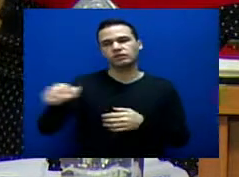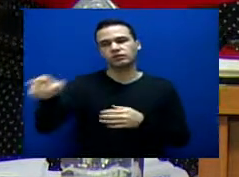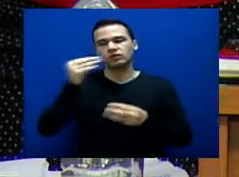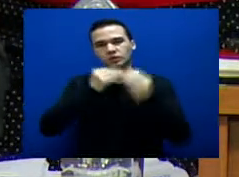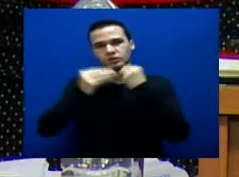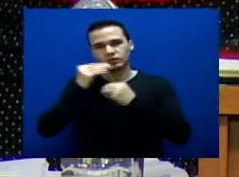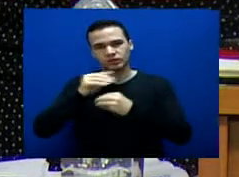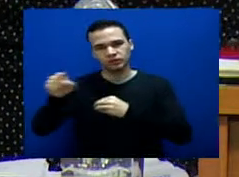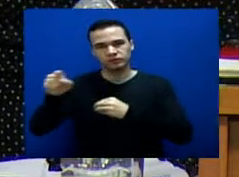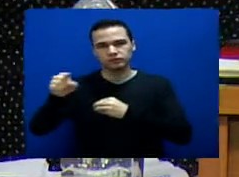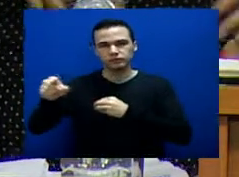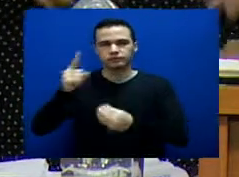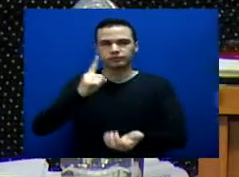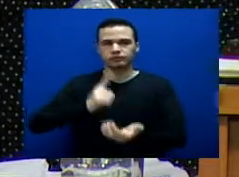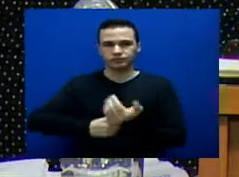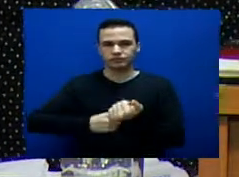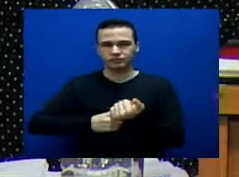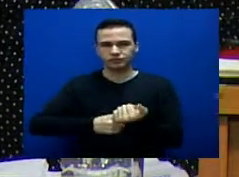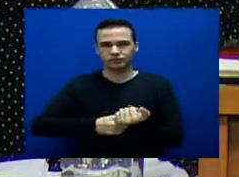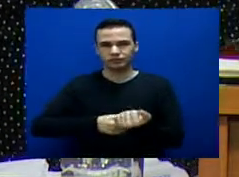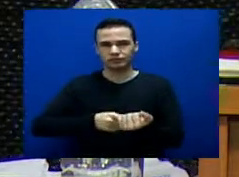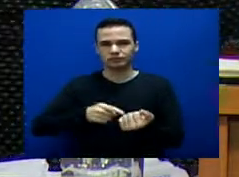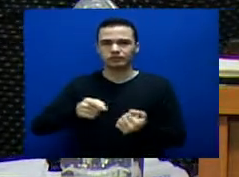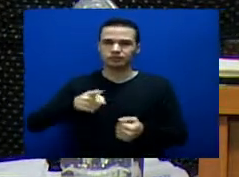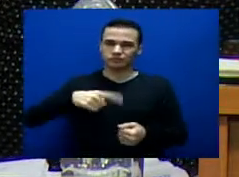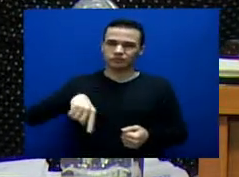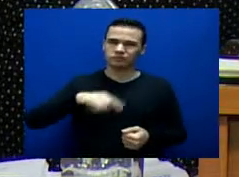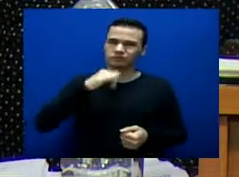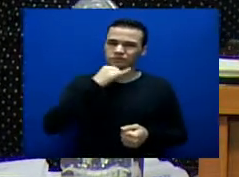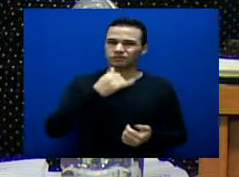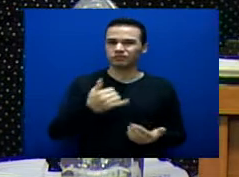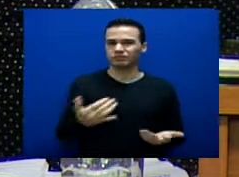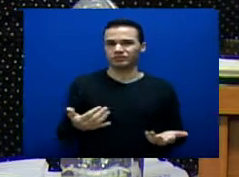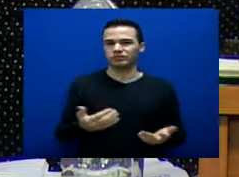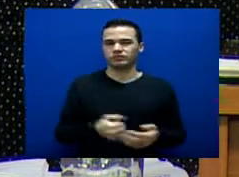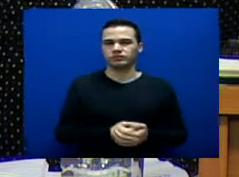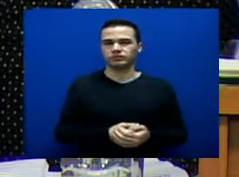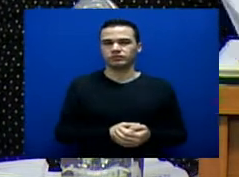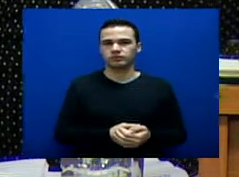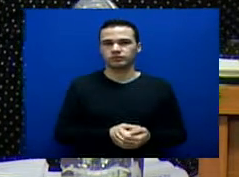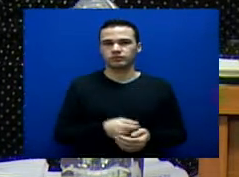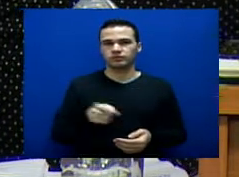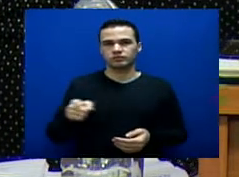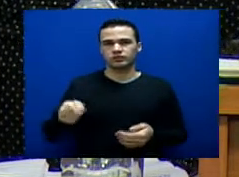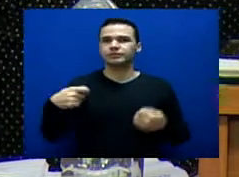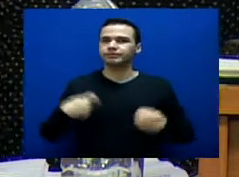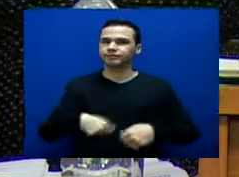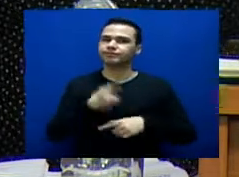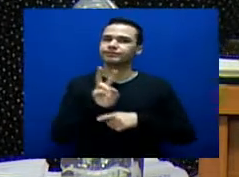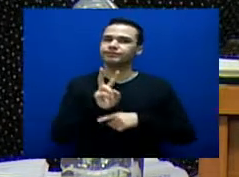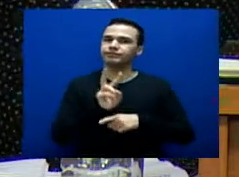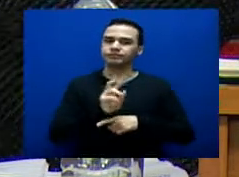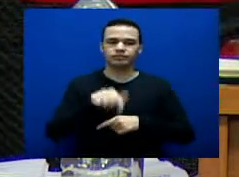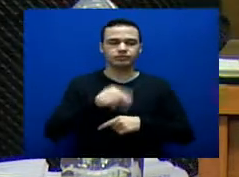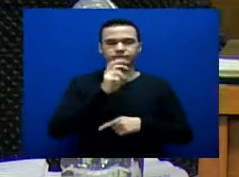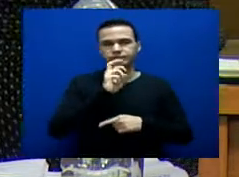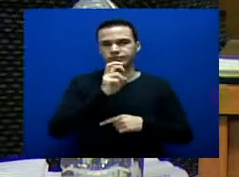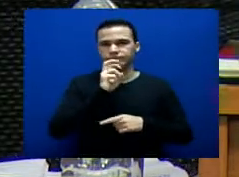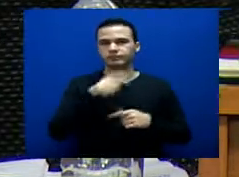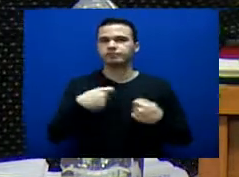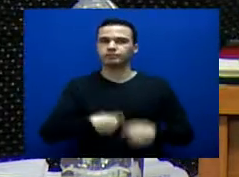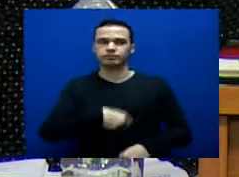trailer, infelizmente, nós estamos carente, né, de mais segurança na nossa região do Sorocaba. Precisamos